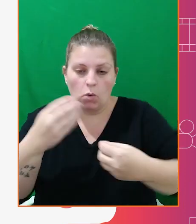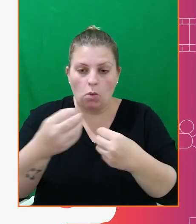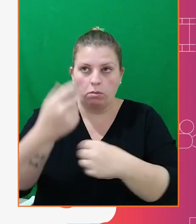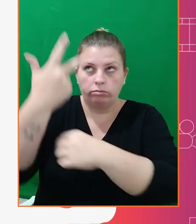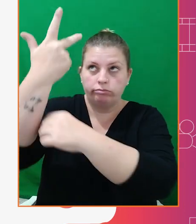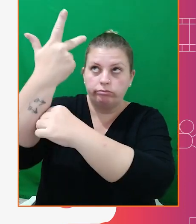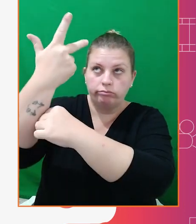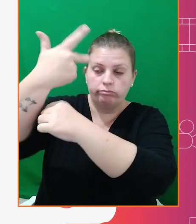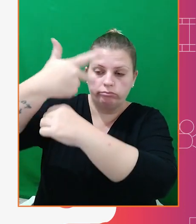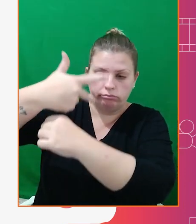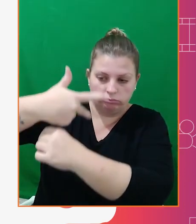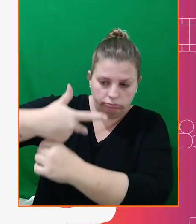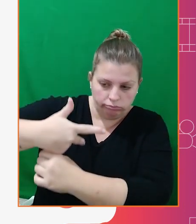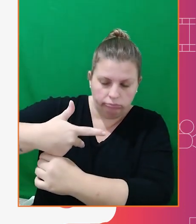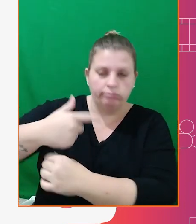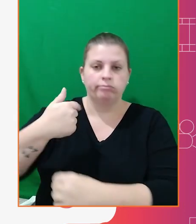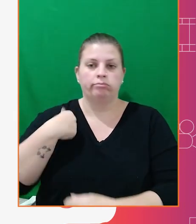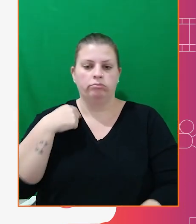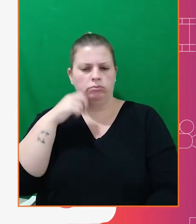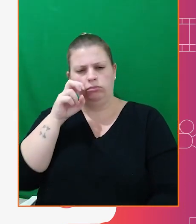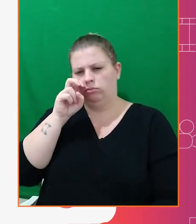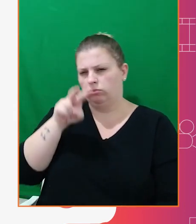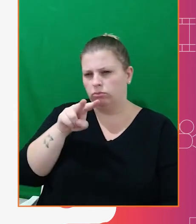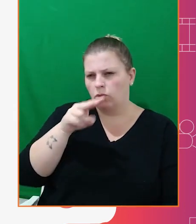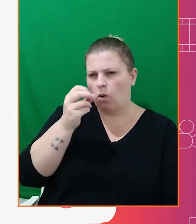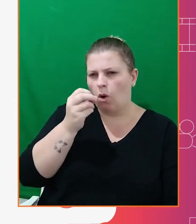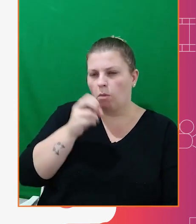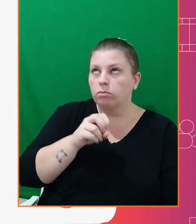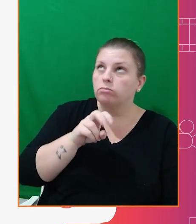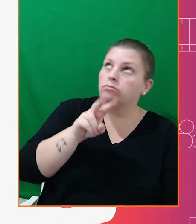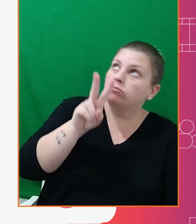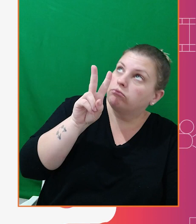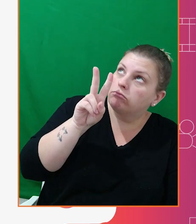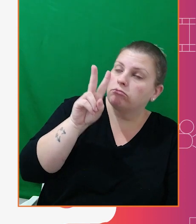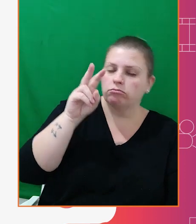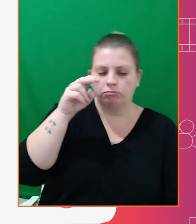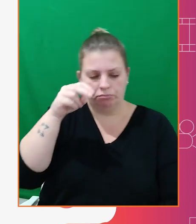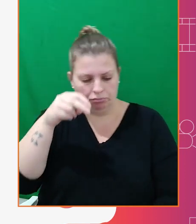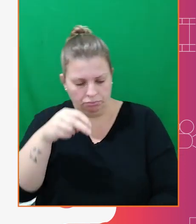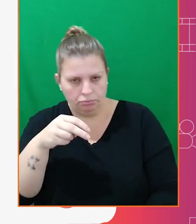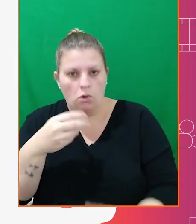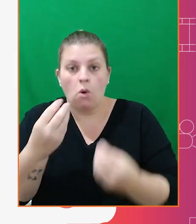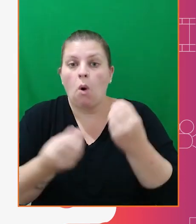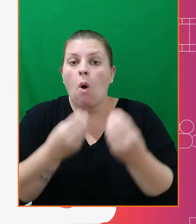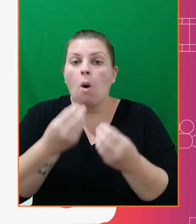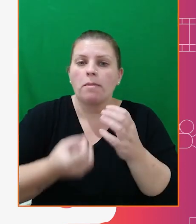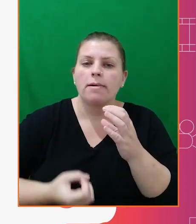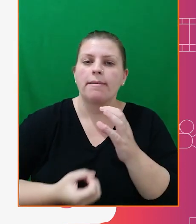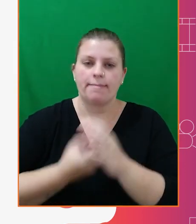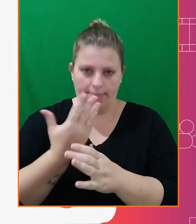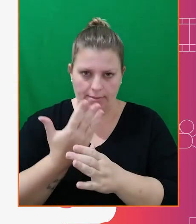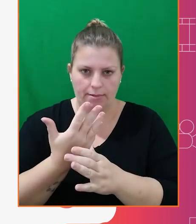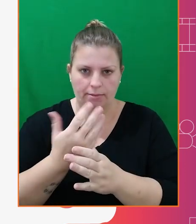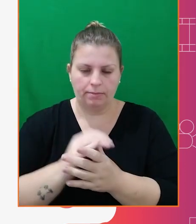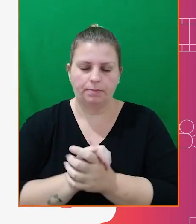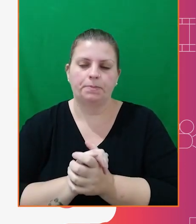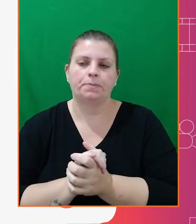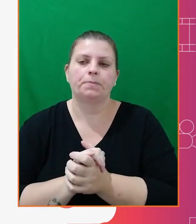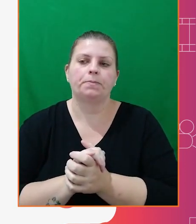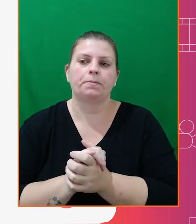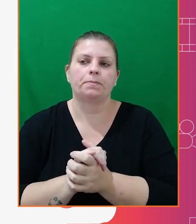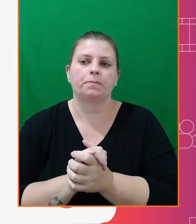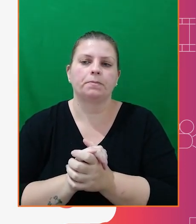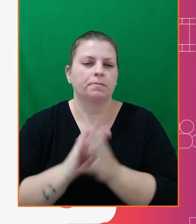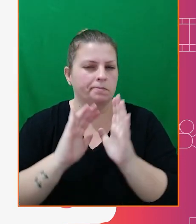o ponto de vista do observador, em relação à composição criada. Antes de